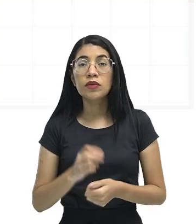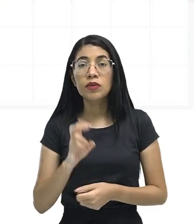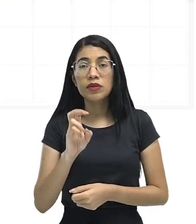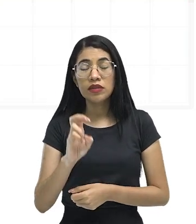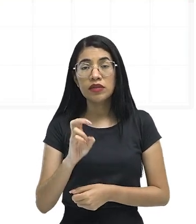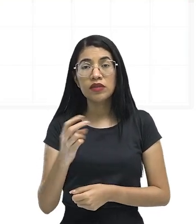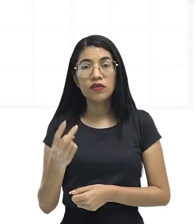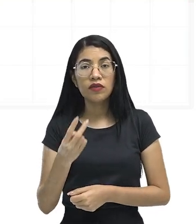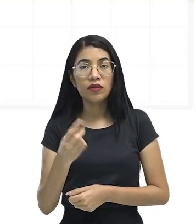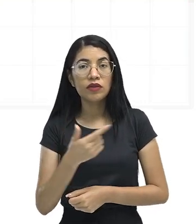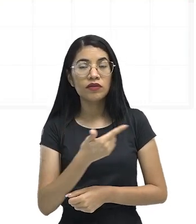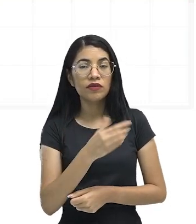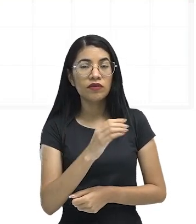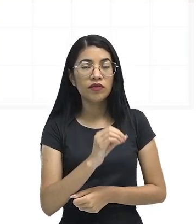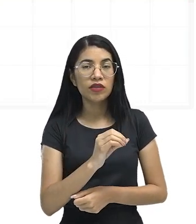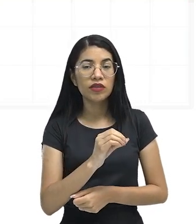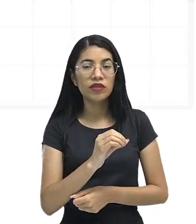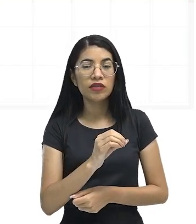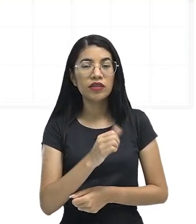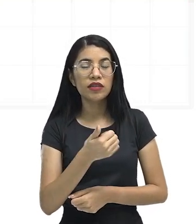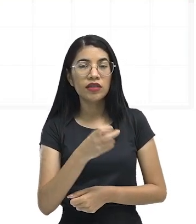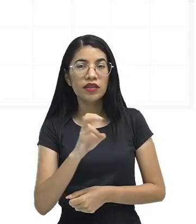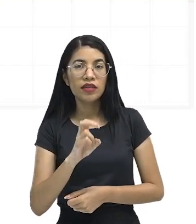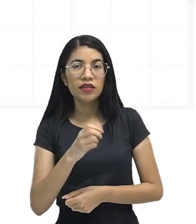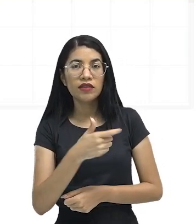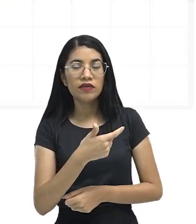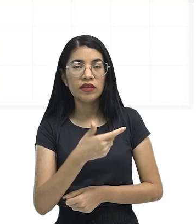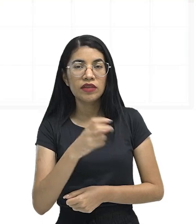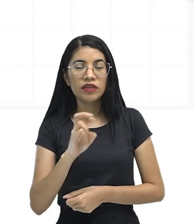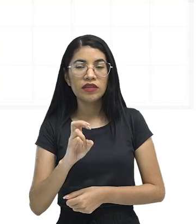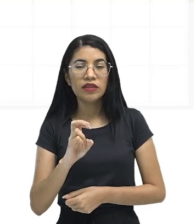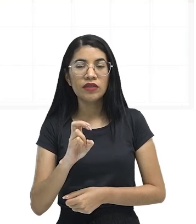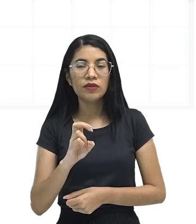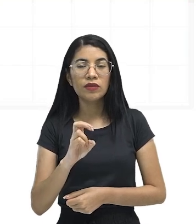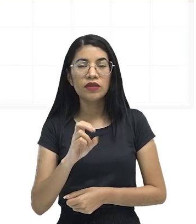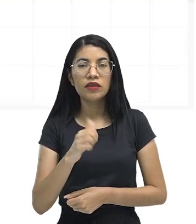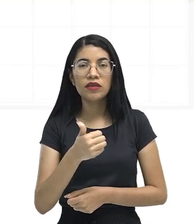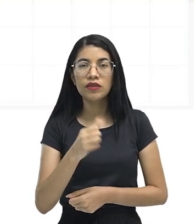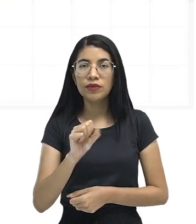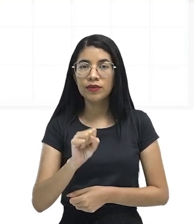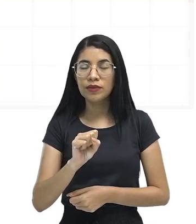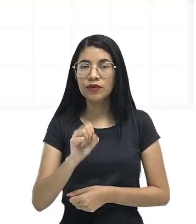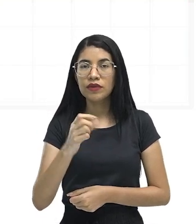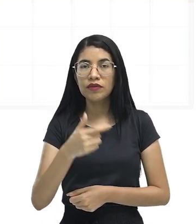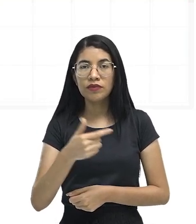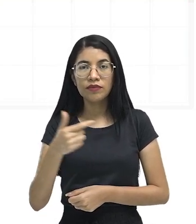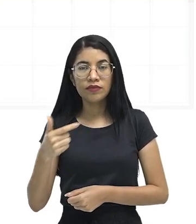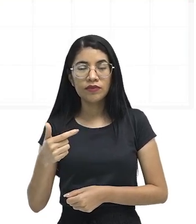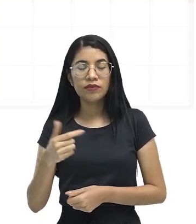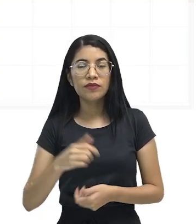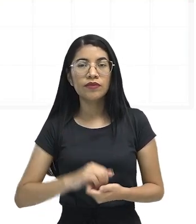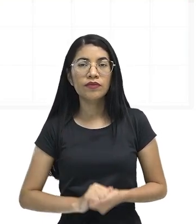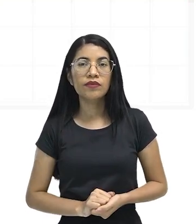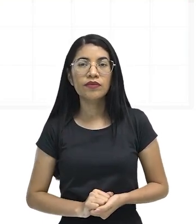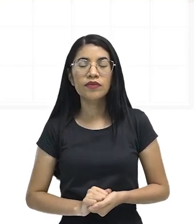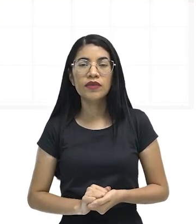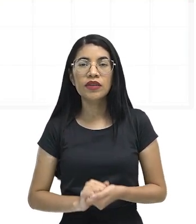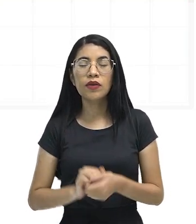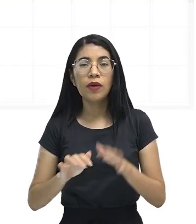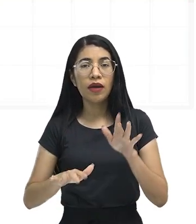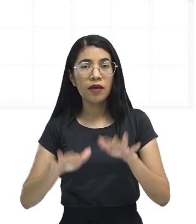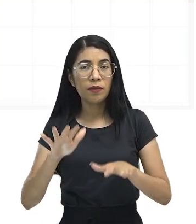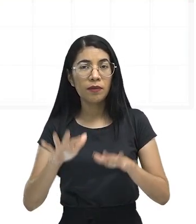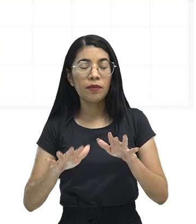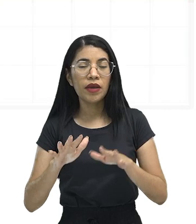tá? 20, 15, 25 e 22. Então a média aritmética aqui nesse caso, ó,